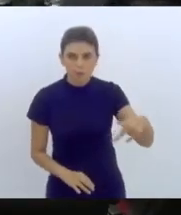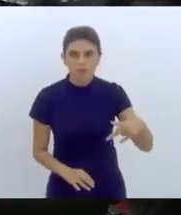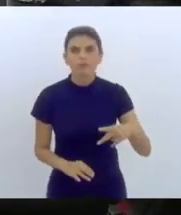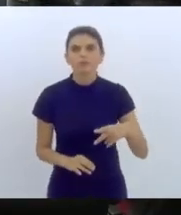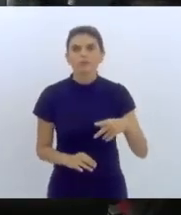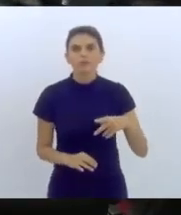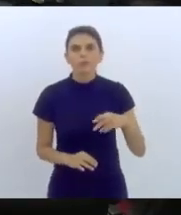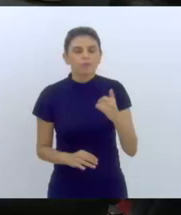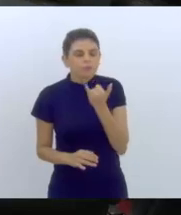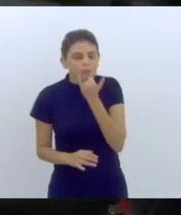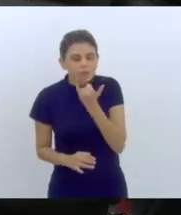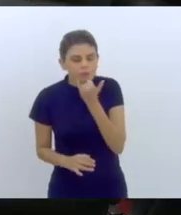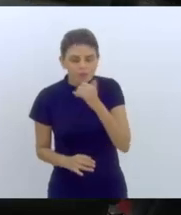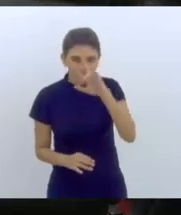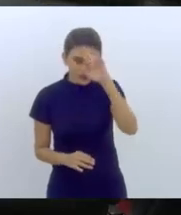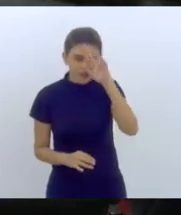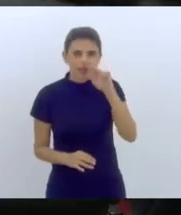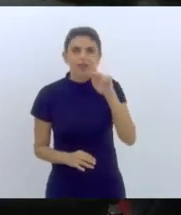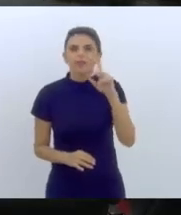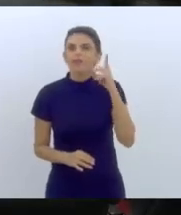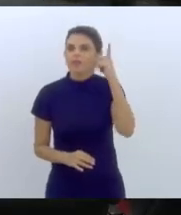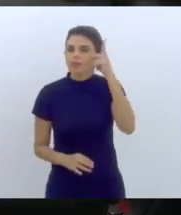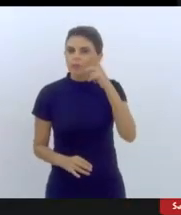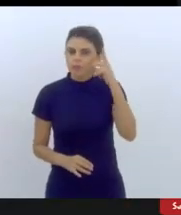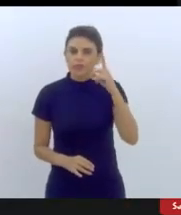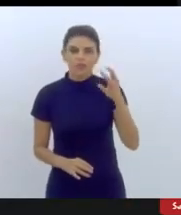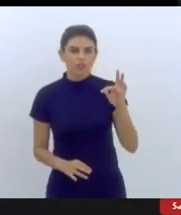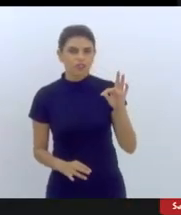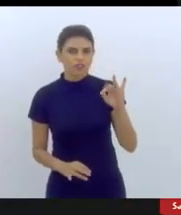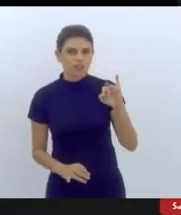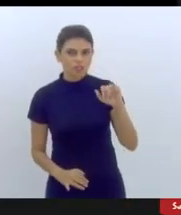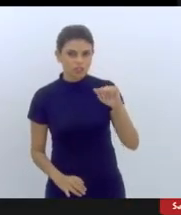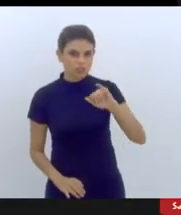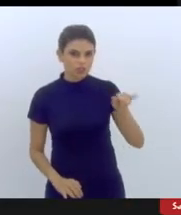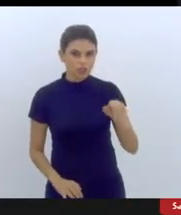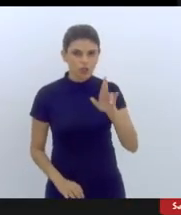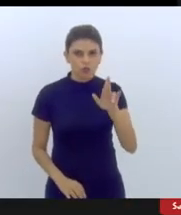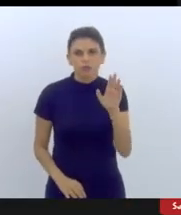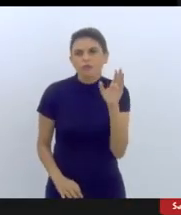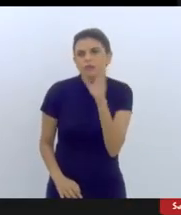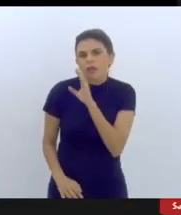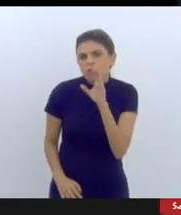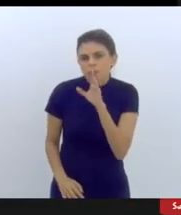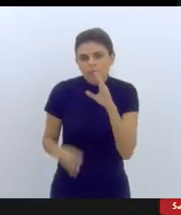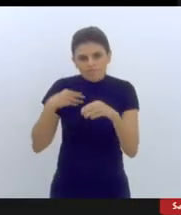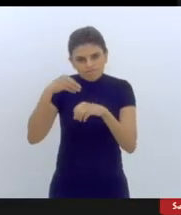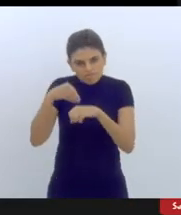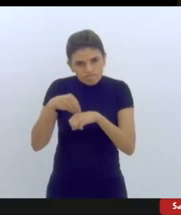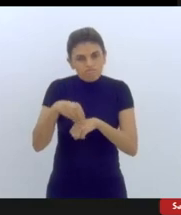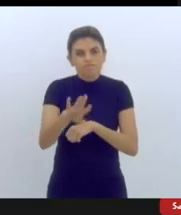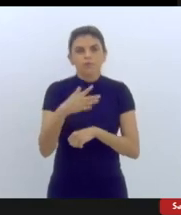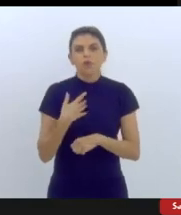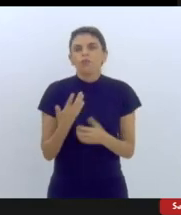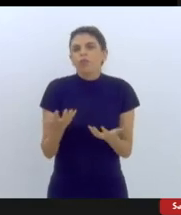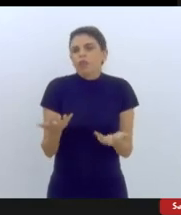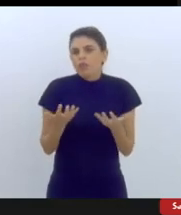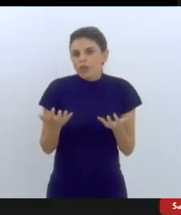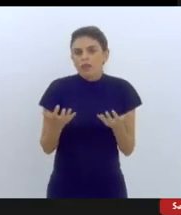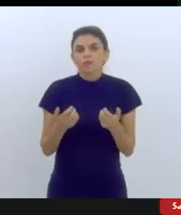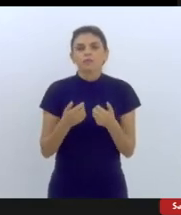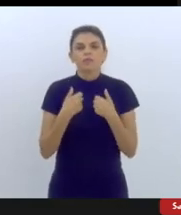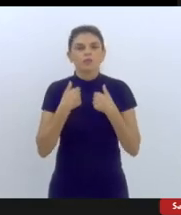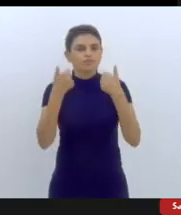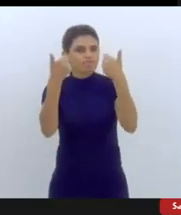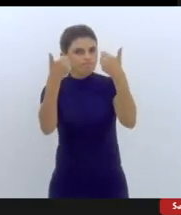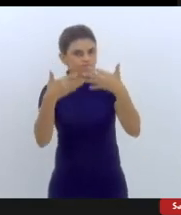presidente, perdão, deputada Tia Ju. Presidente, muito brevemente, eu queria falar sobre esse